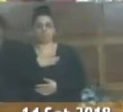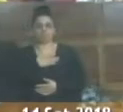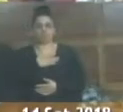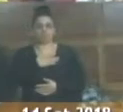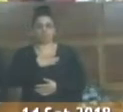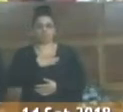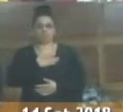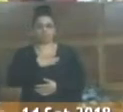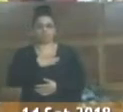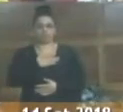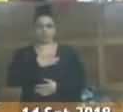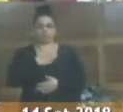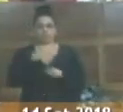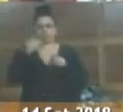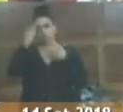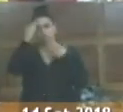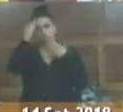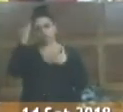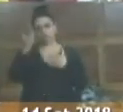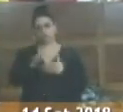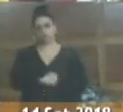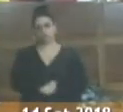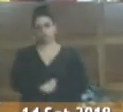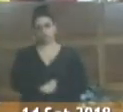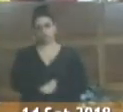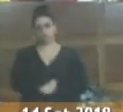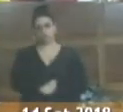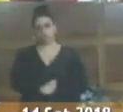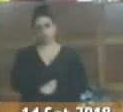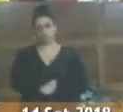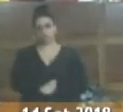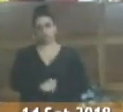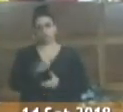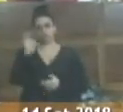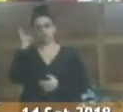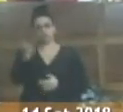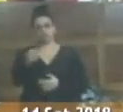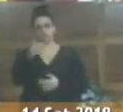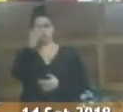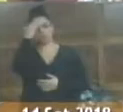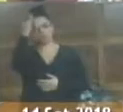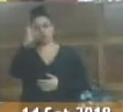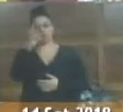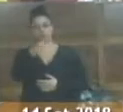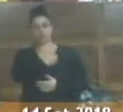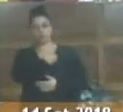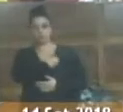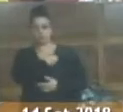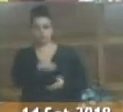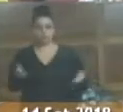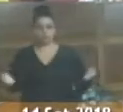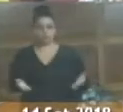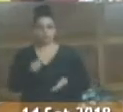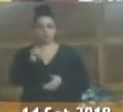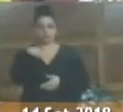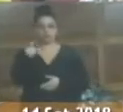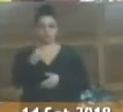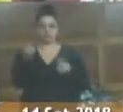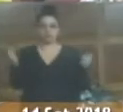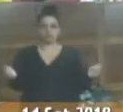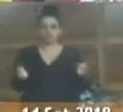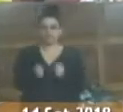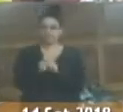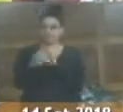maravilhoso. Muito obrigado de ver todo mundo junto, gente. Muito obrigado de verdade. Se a gente se juntar, a